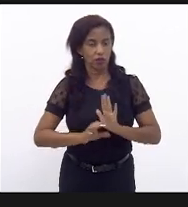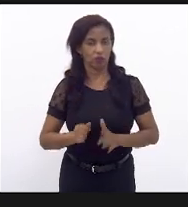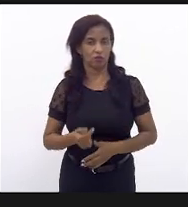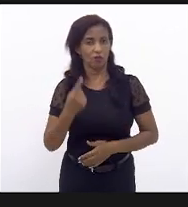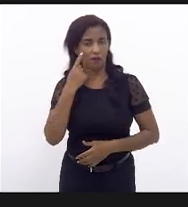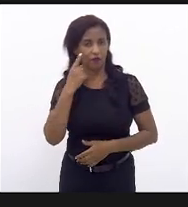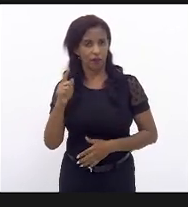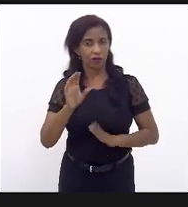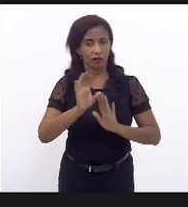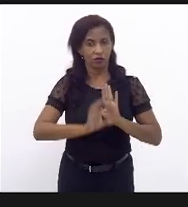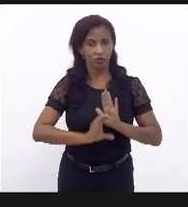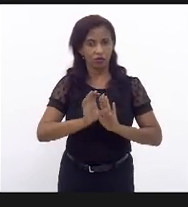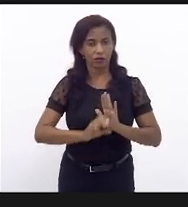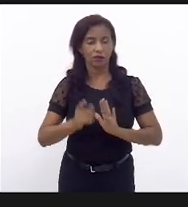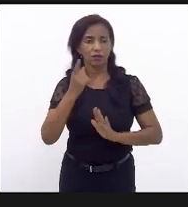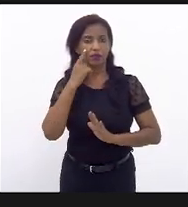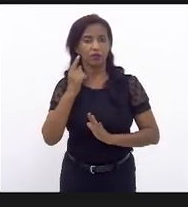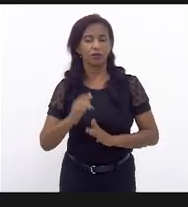vendo os currículos,